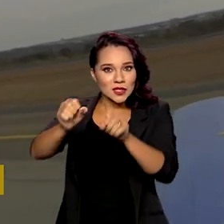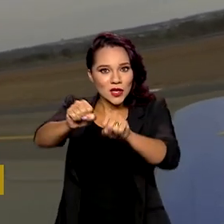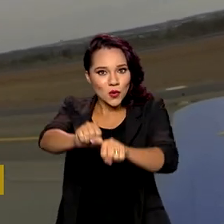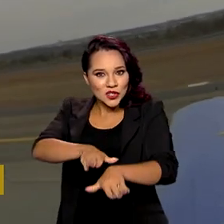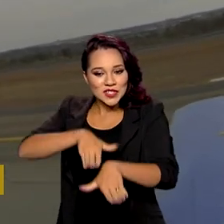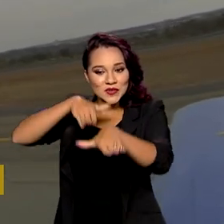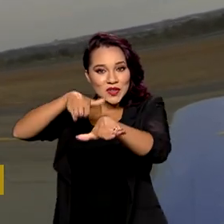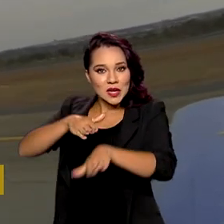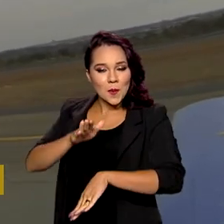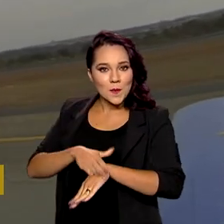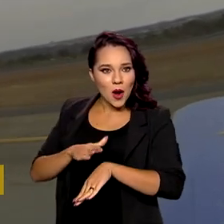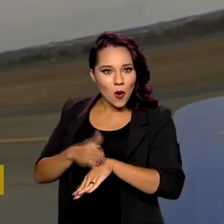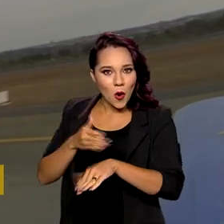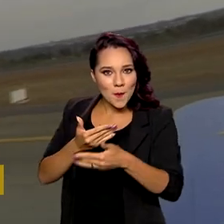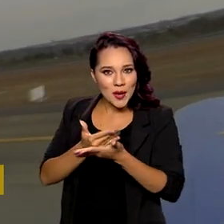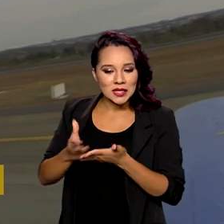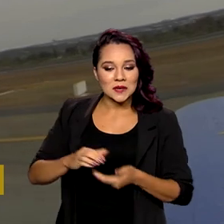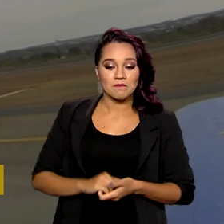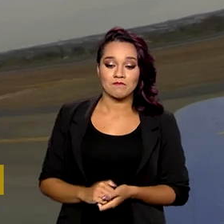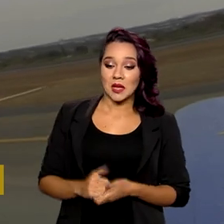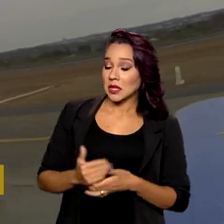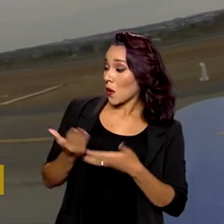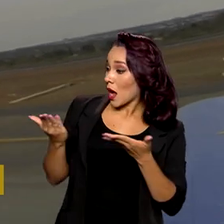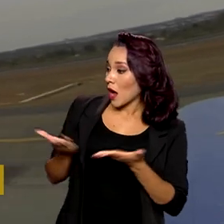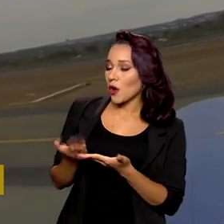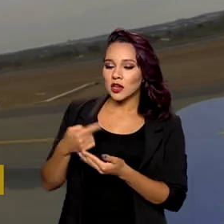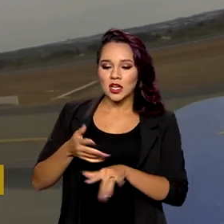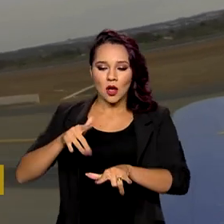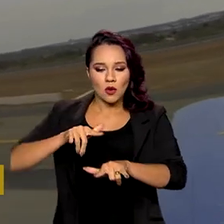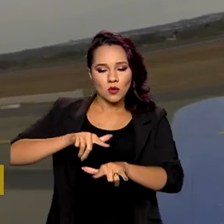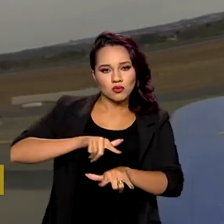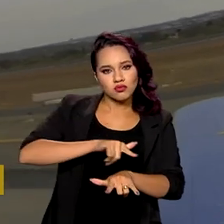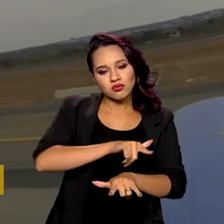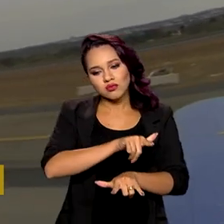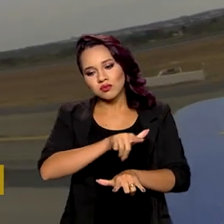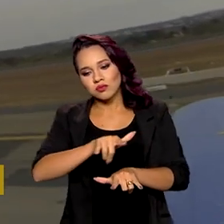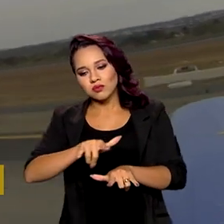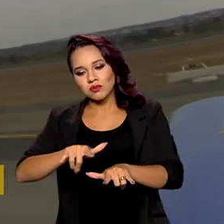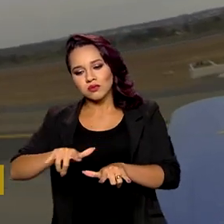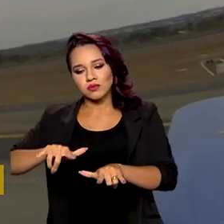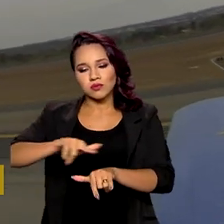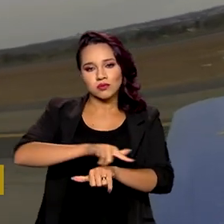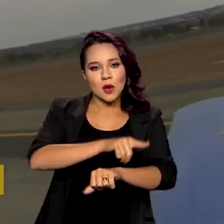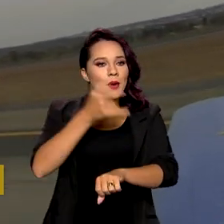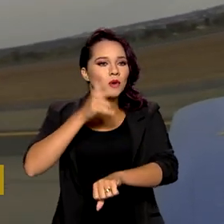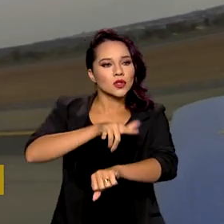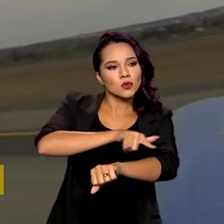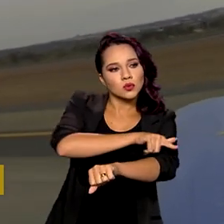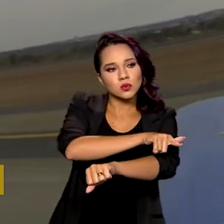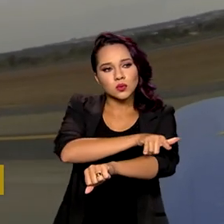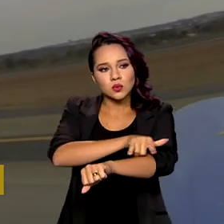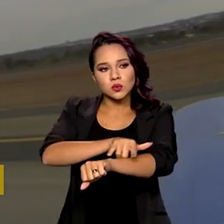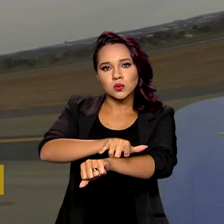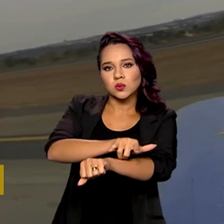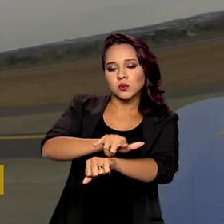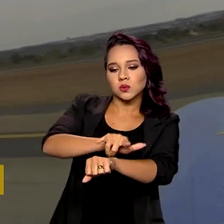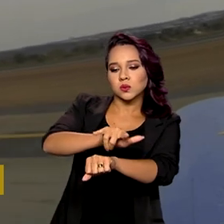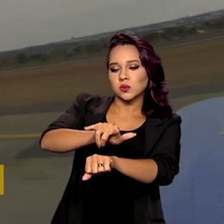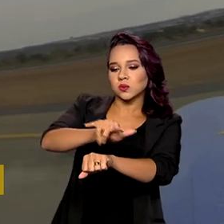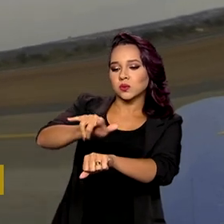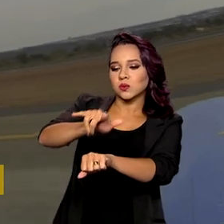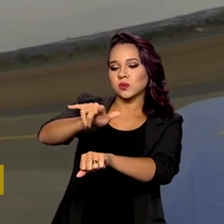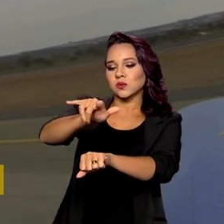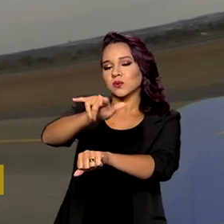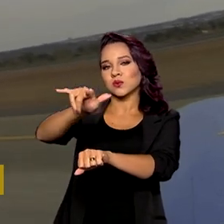favor. Exatamente. Nesse momento agora estão realizando o táxi para se posicionar para decolagem. Acredito que dentro de alguns minutos já